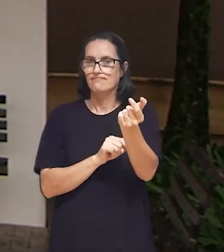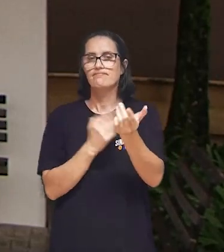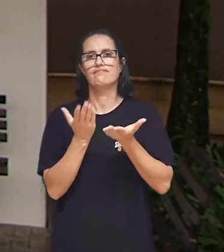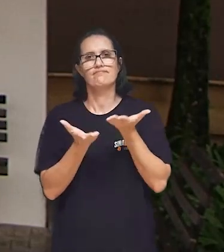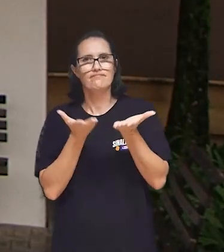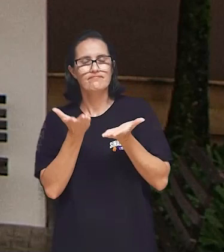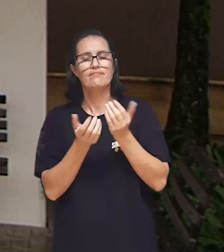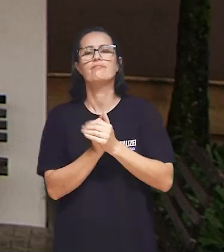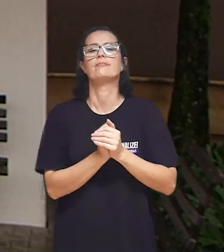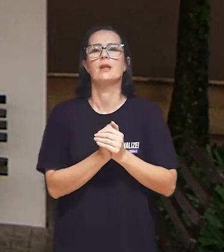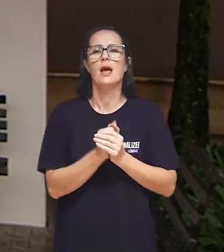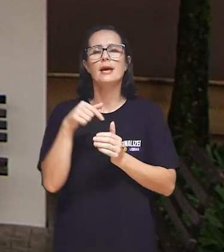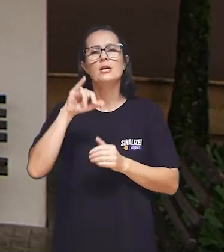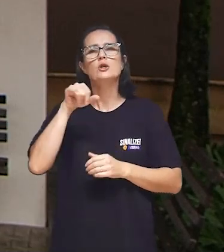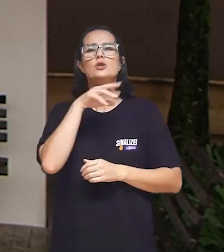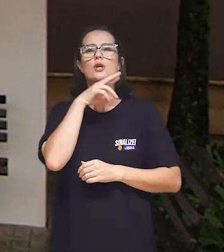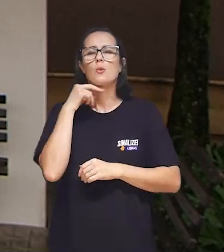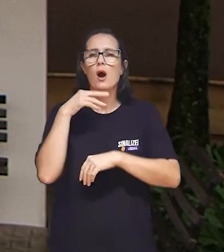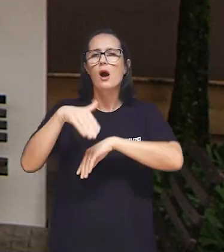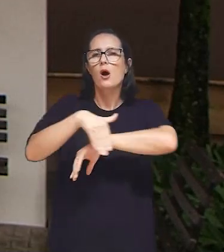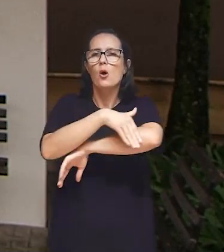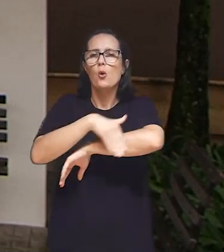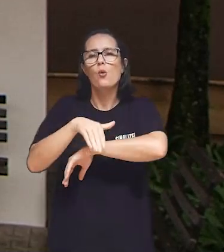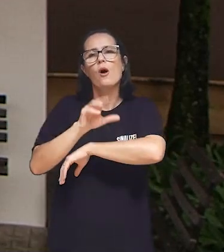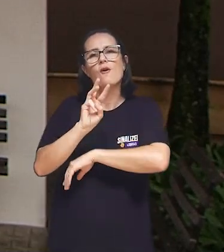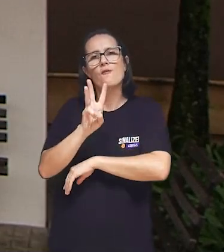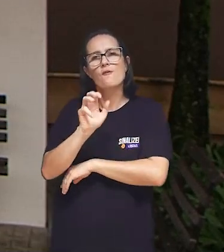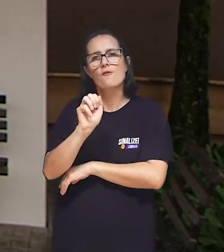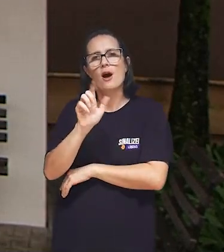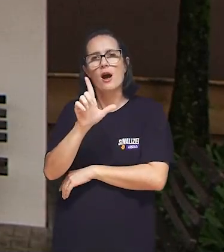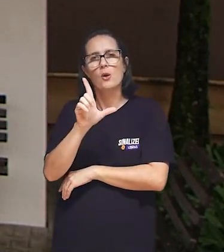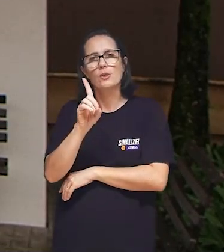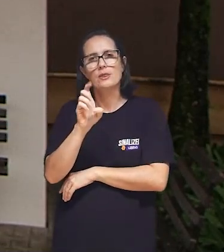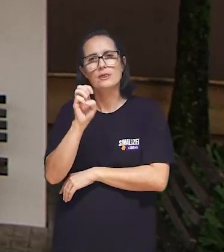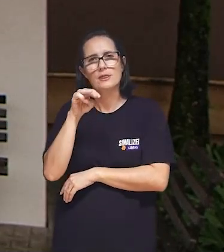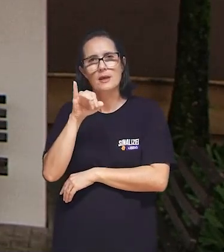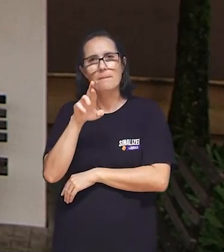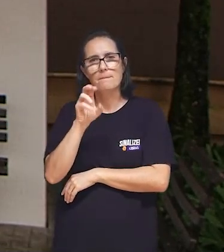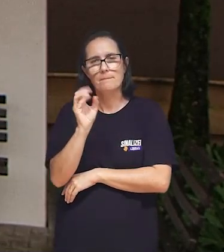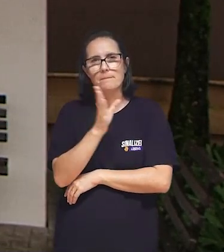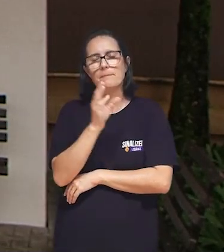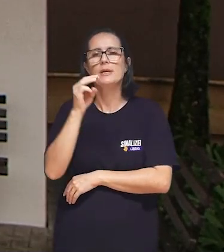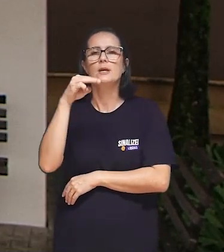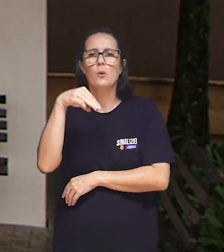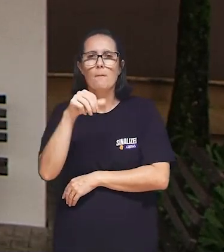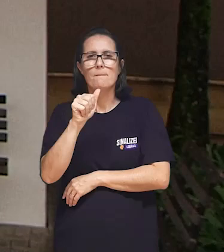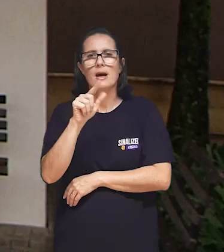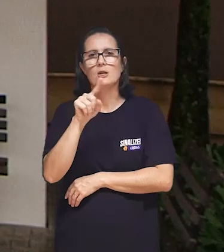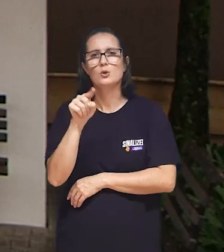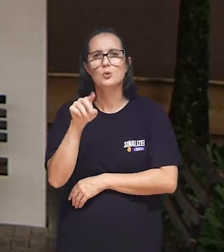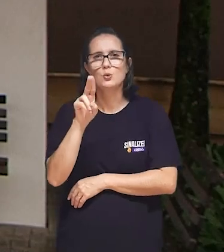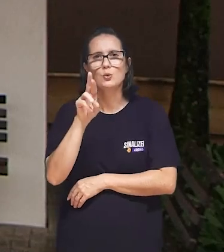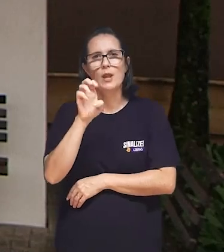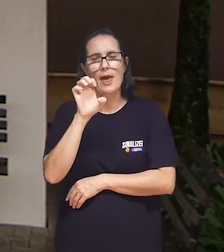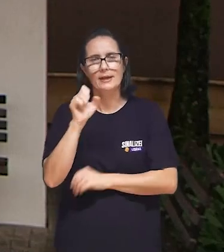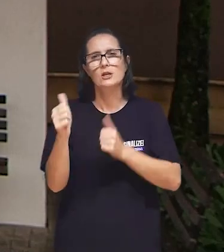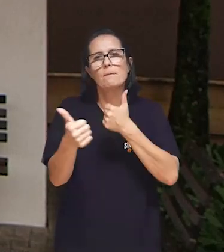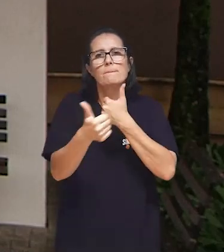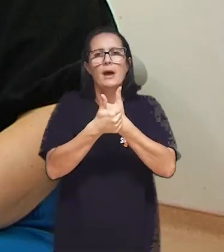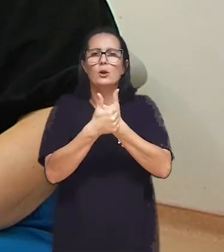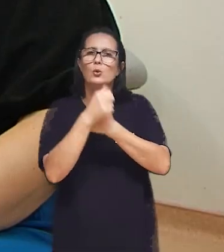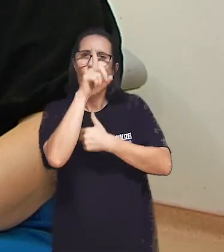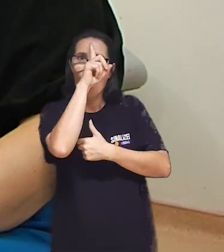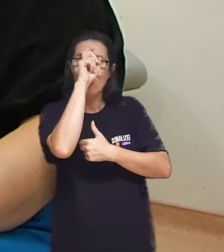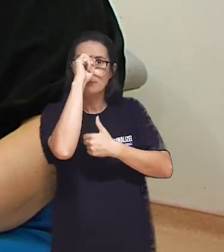fica localizada na rua Dr. Valdemiro Mazurecken, 80, junto ao Hospital e Maternidade São José, aqui no centro do